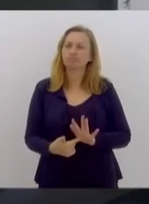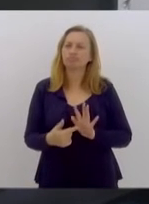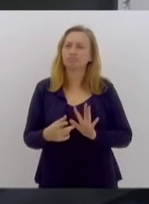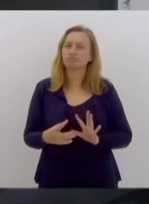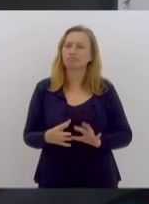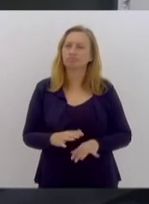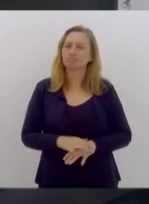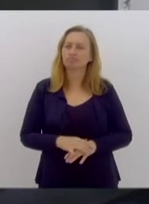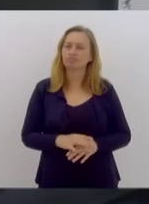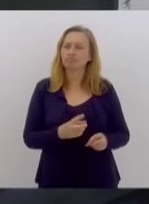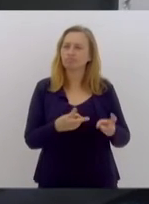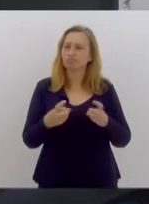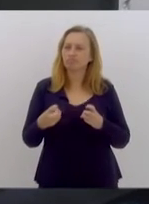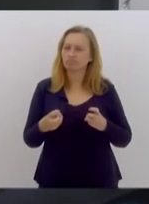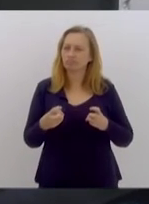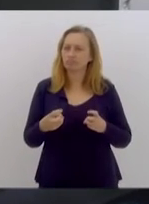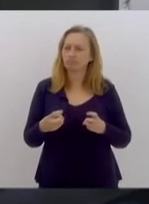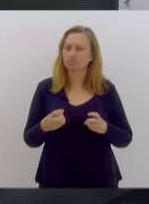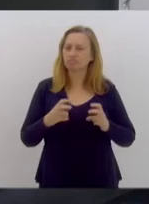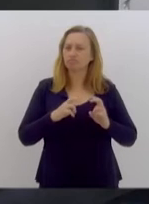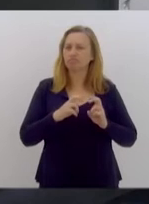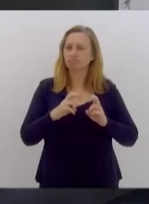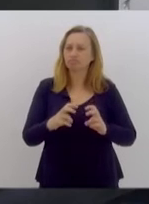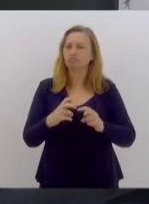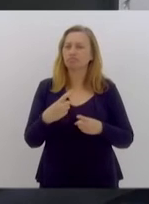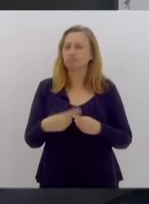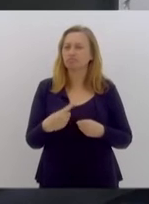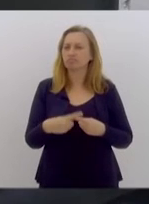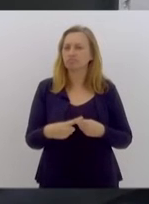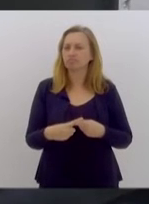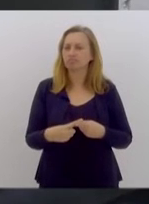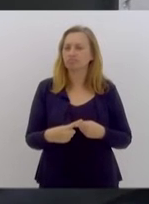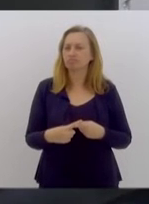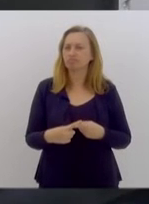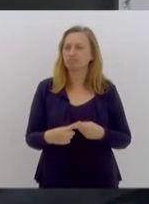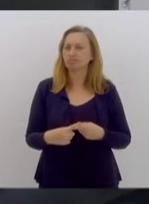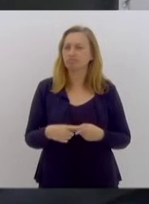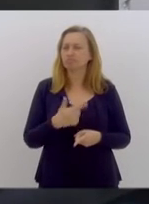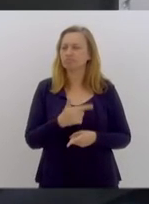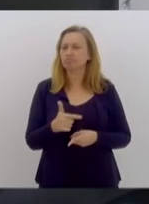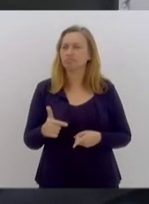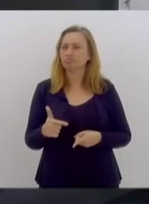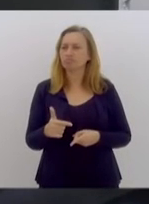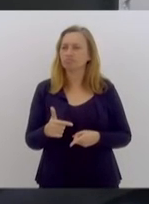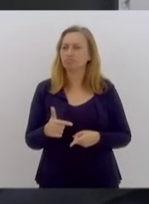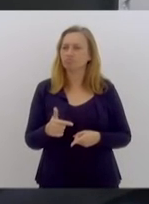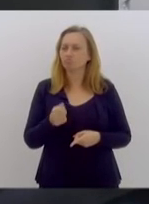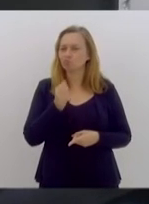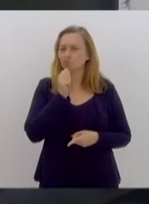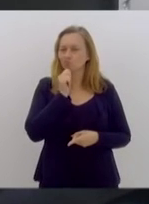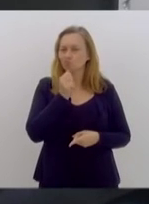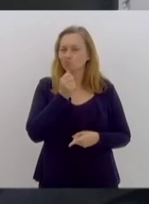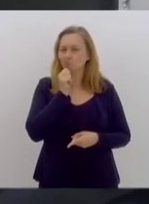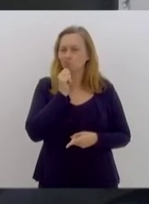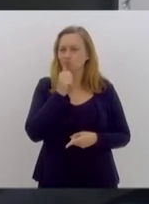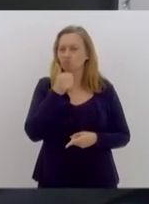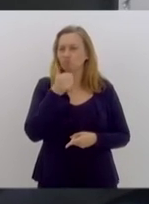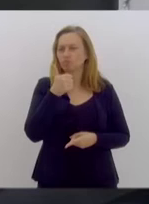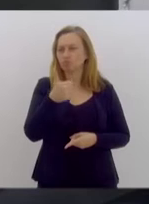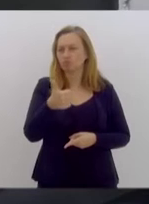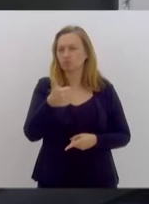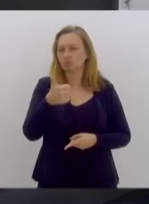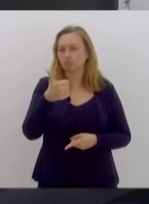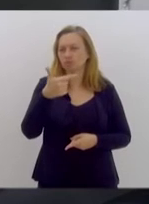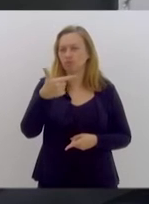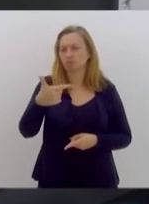que se observa no âmbito da SuperVia isso porque diz respeito que não existem 104 estações de trem